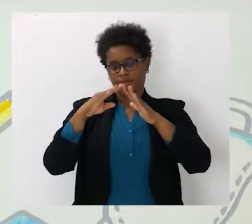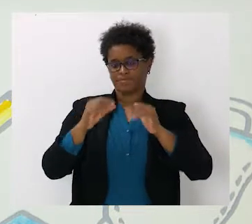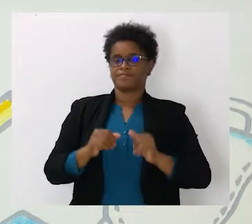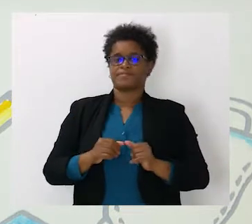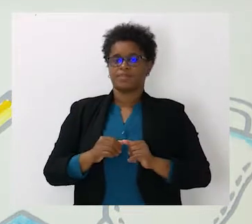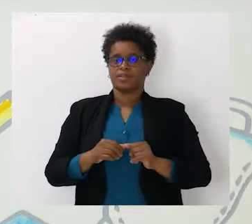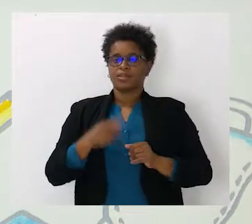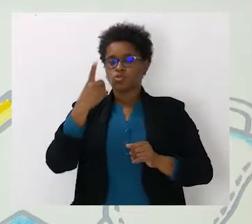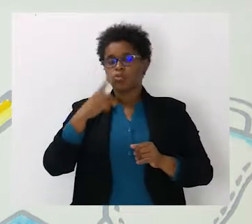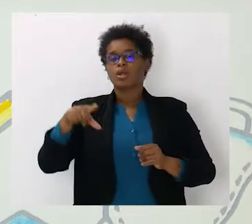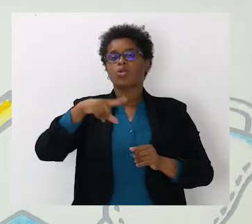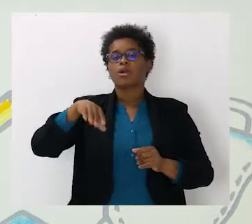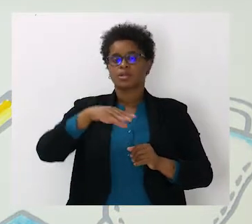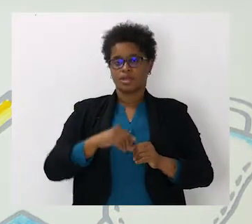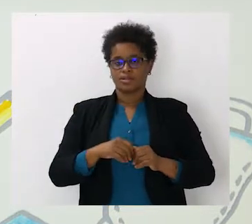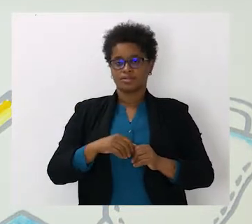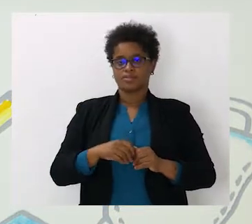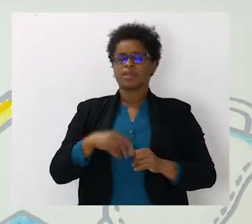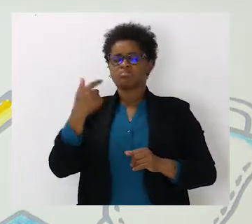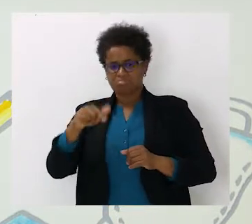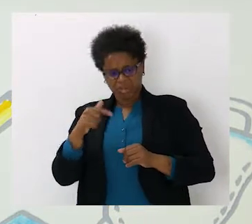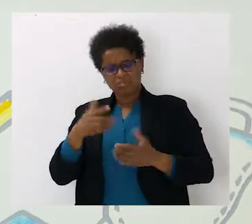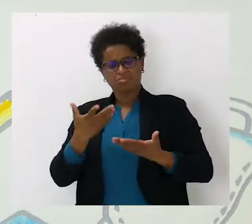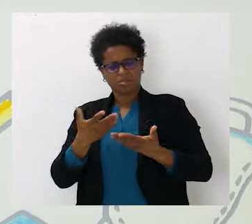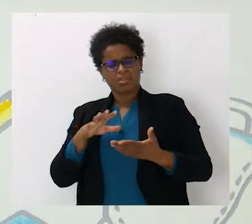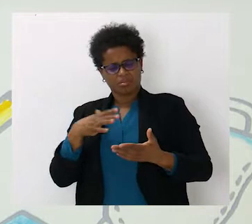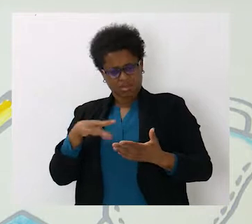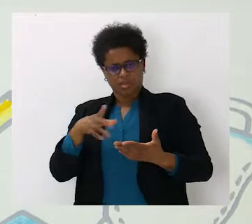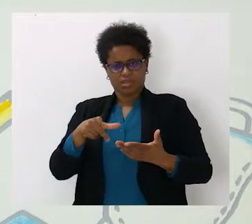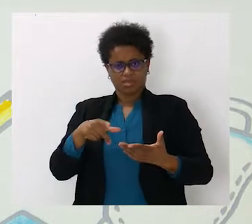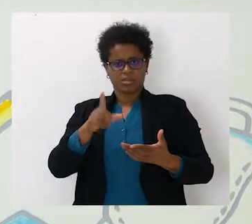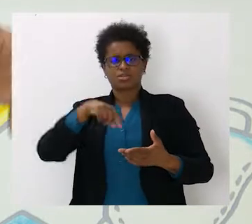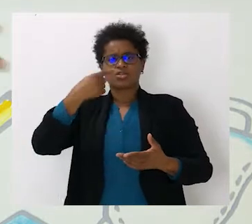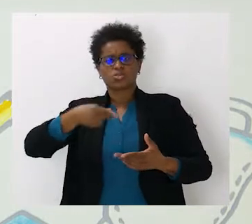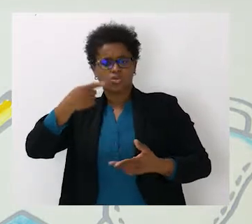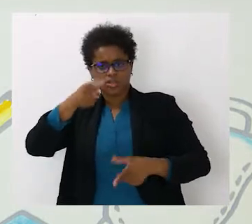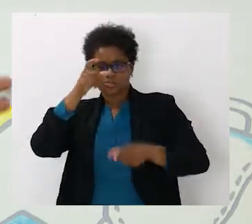habitação numa localidade, tem a tendência